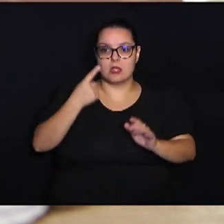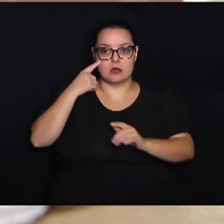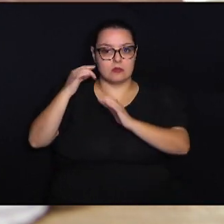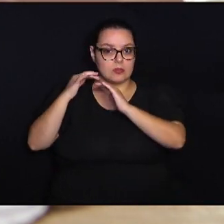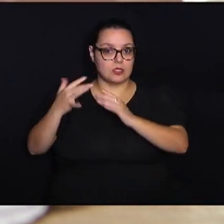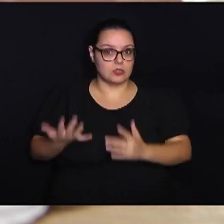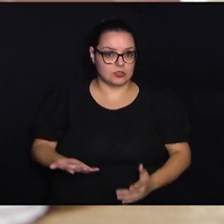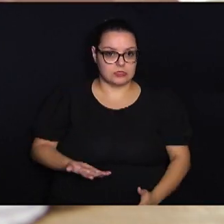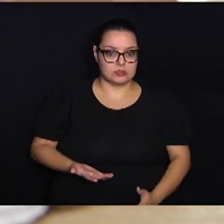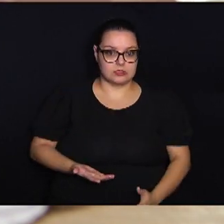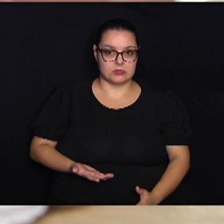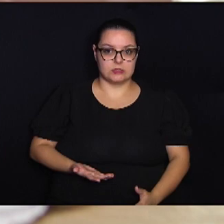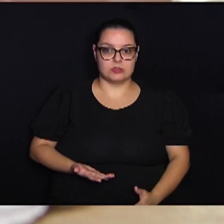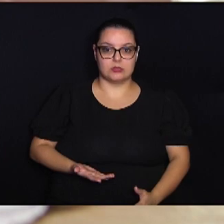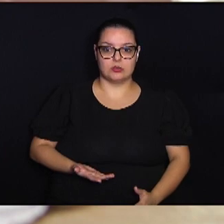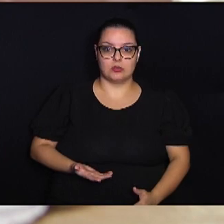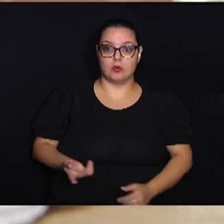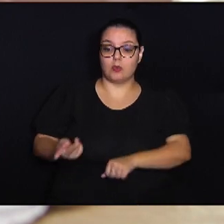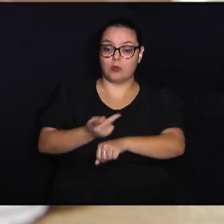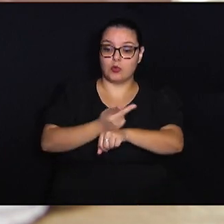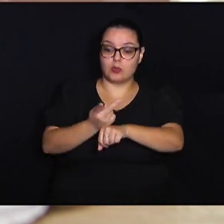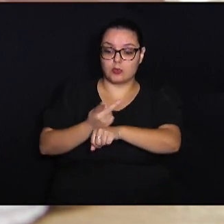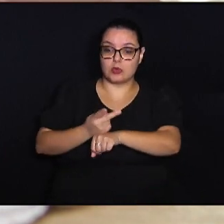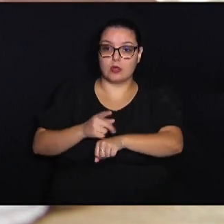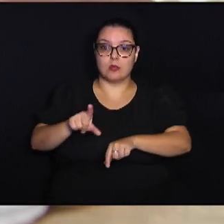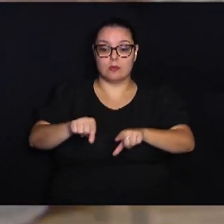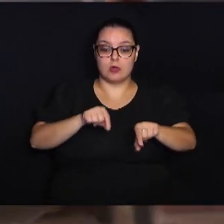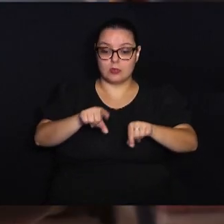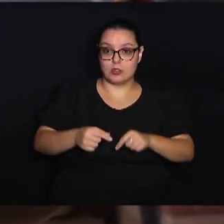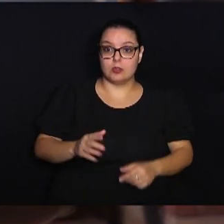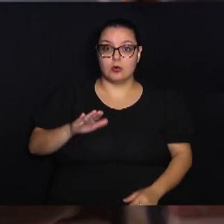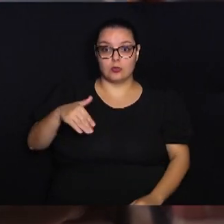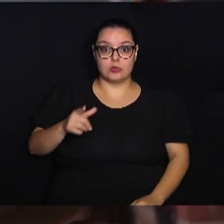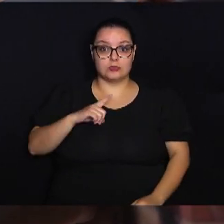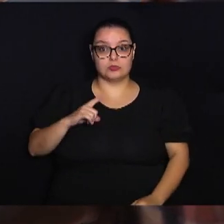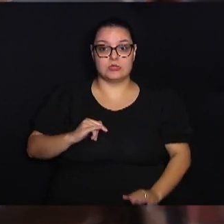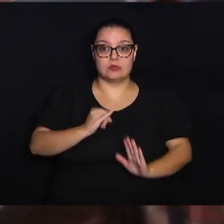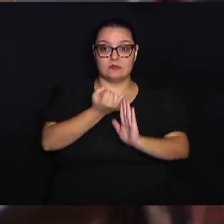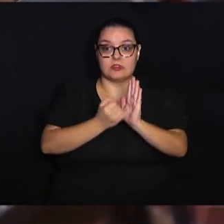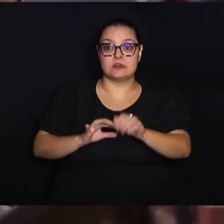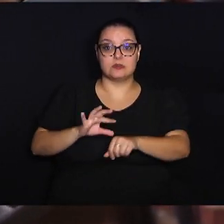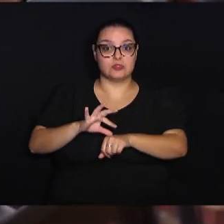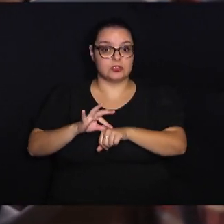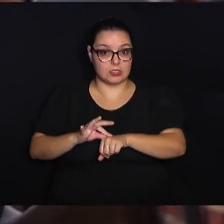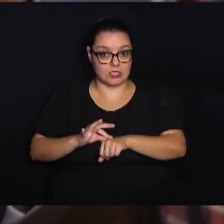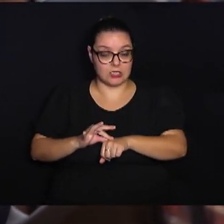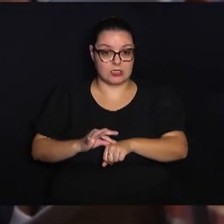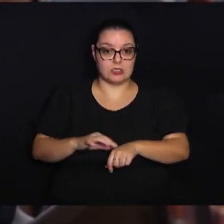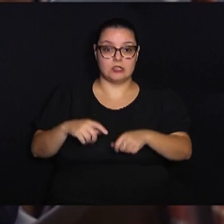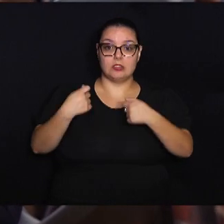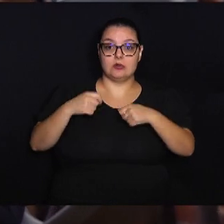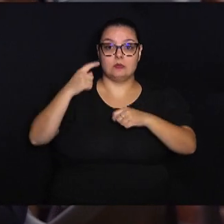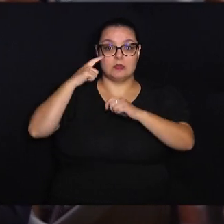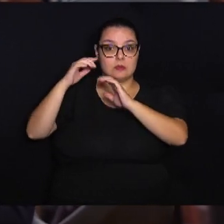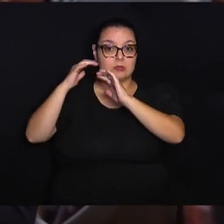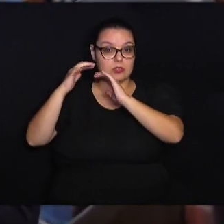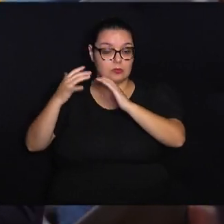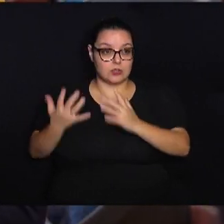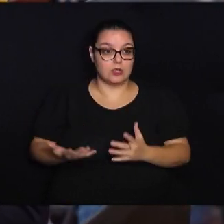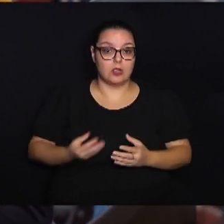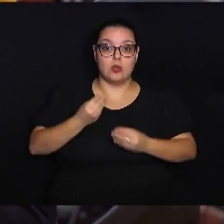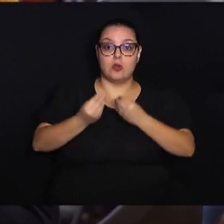tem um fluxo grande de dólar que sai do Brasil e vai para os Estados Unidos para aplicar lá. E se ela cai, ocorre o contrário. Como no momento essa taxa de